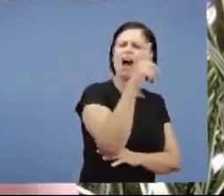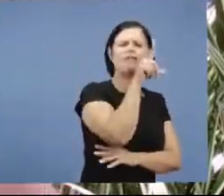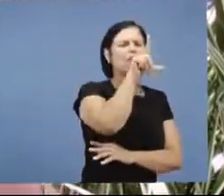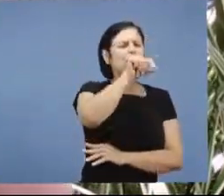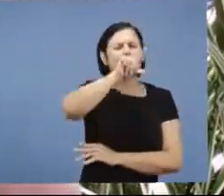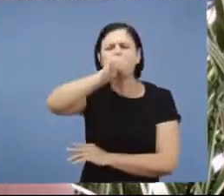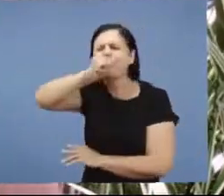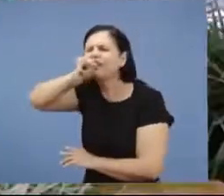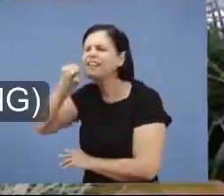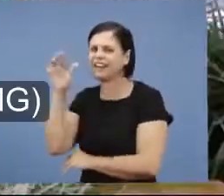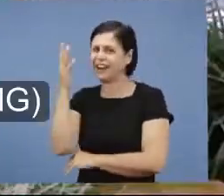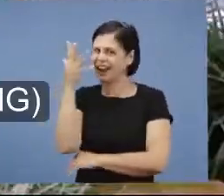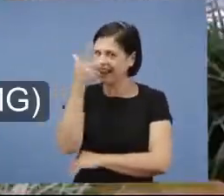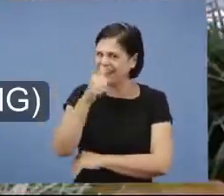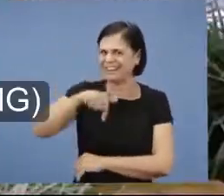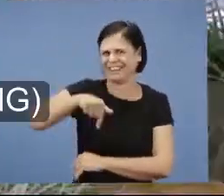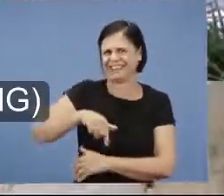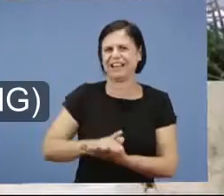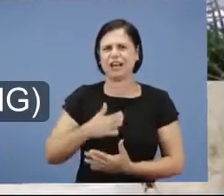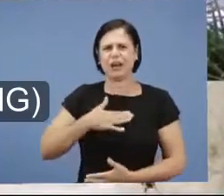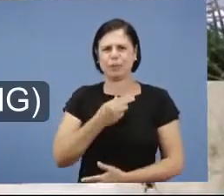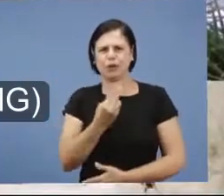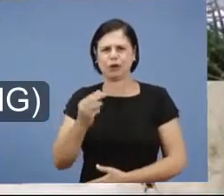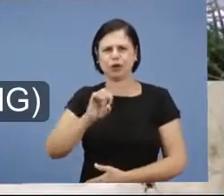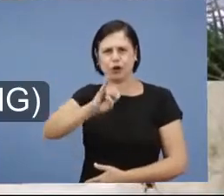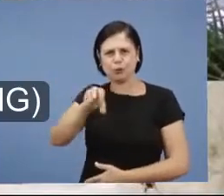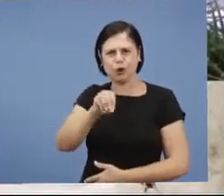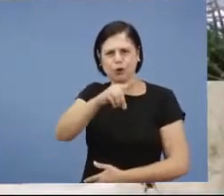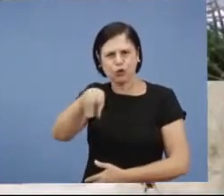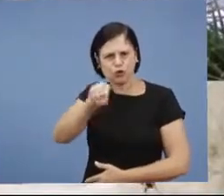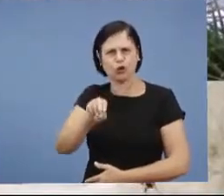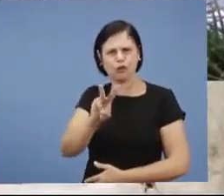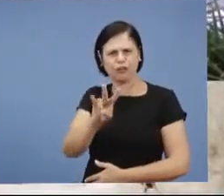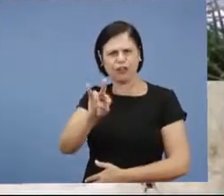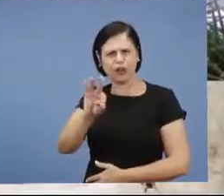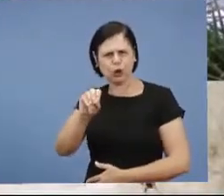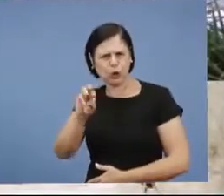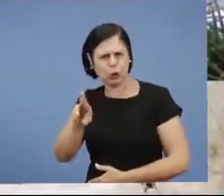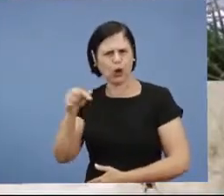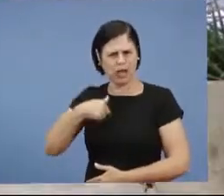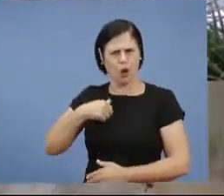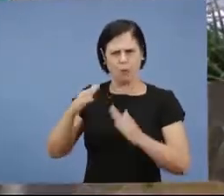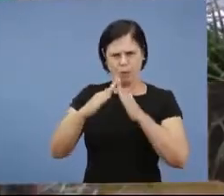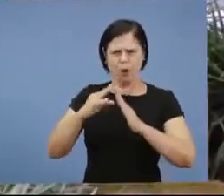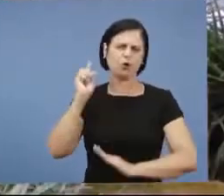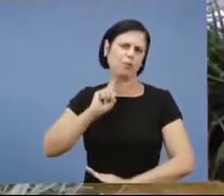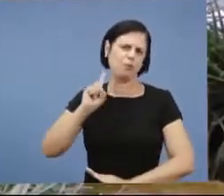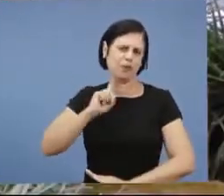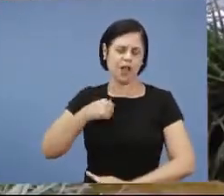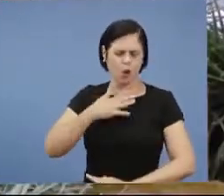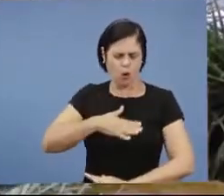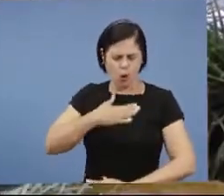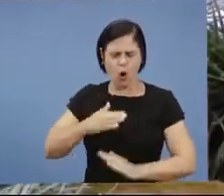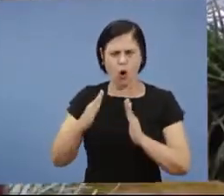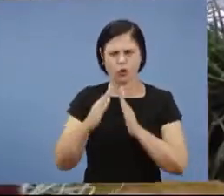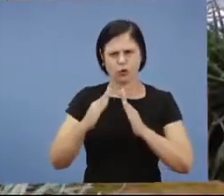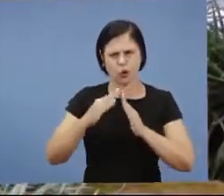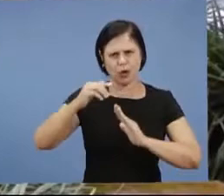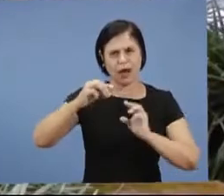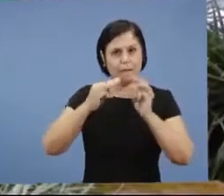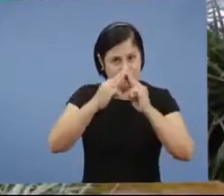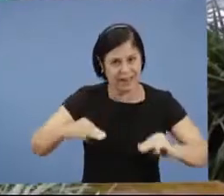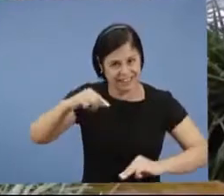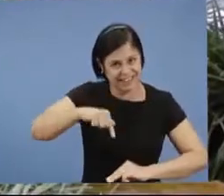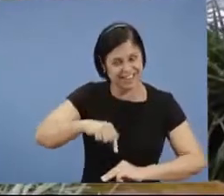pássaros, muito legal aqui. Meu nome é João Vitor, sou de Formiga, Minas Gerais. Eu estou gostando muito do Manaim aqui de Vitória.